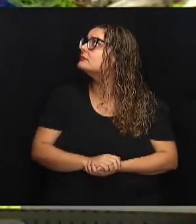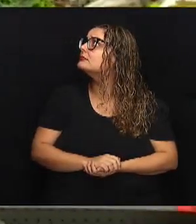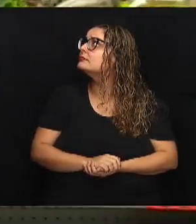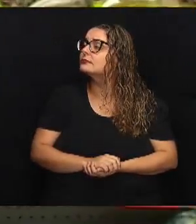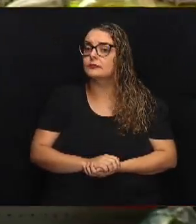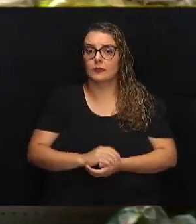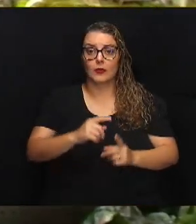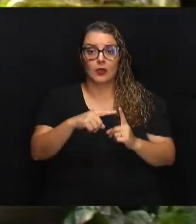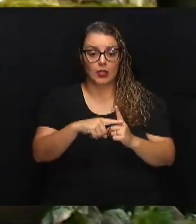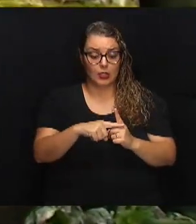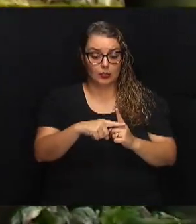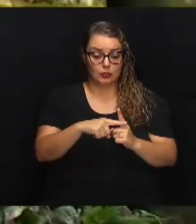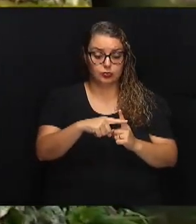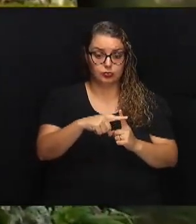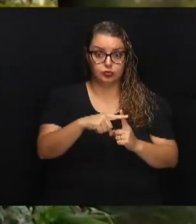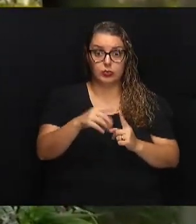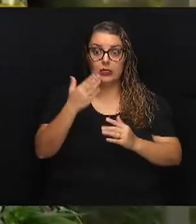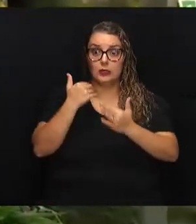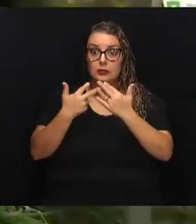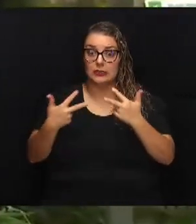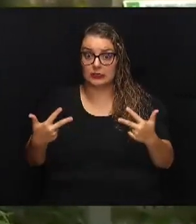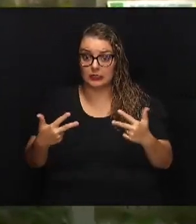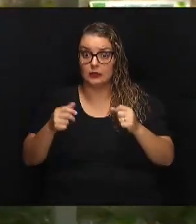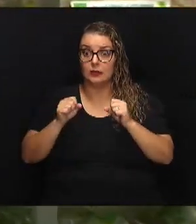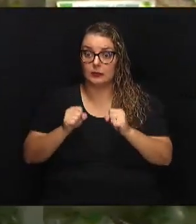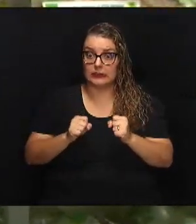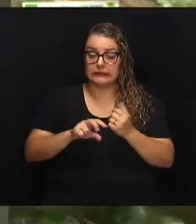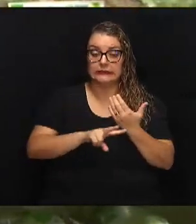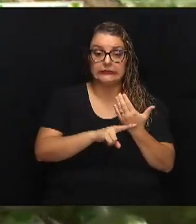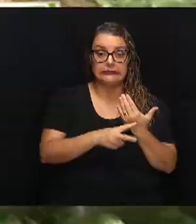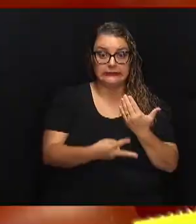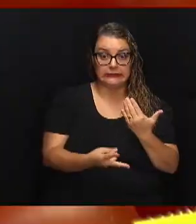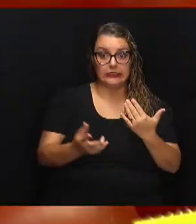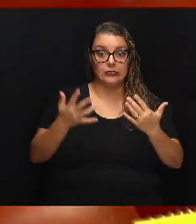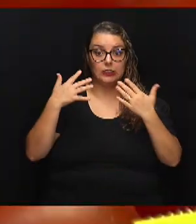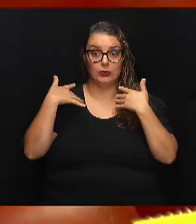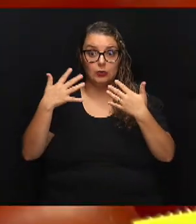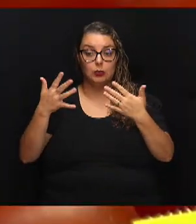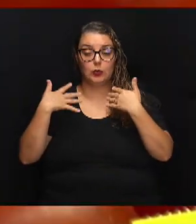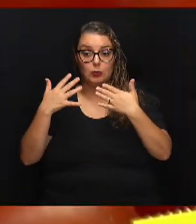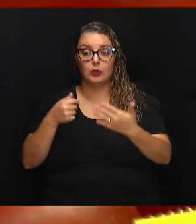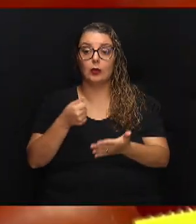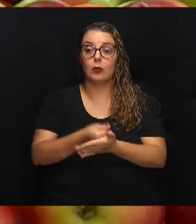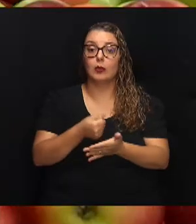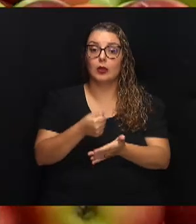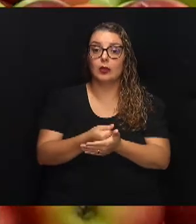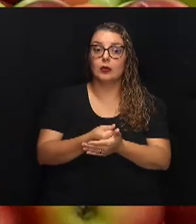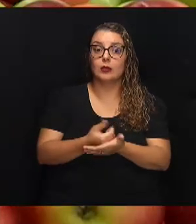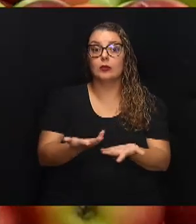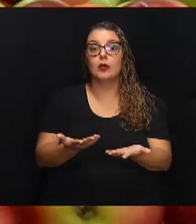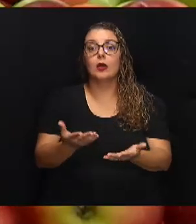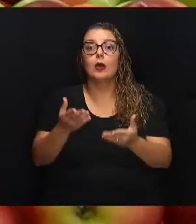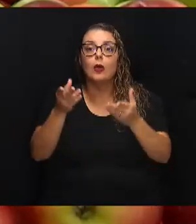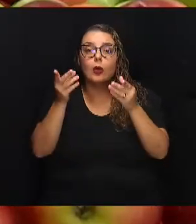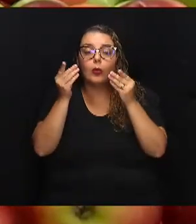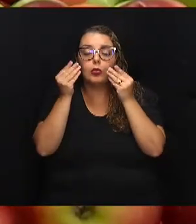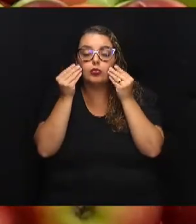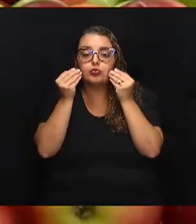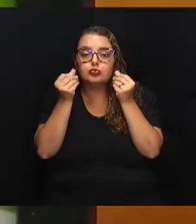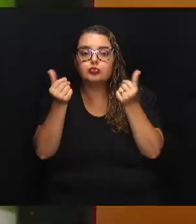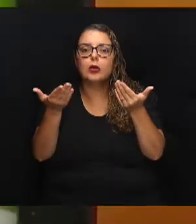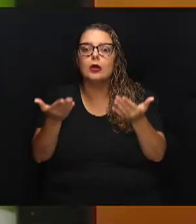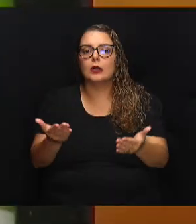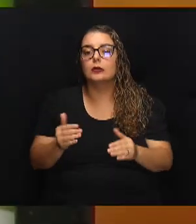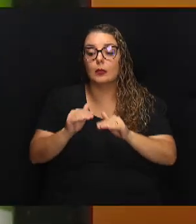das temperaturas, os alimentos podem ser afetados pelo calor. E para garantir frescor e qualidade nas prateleiras,